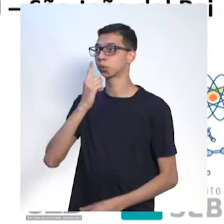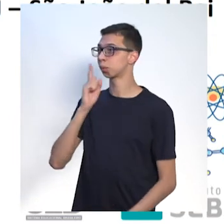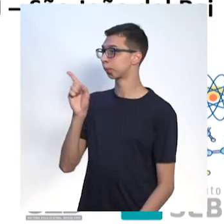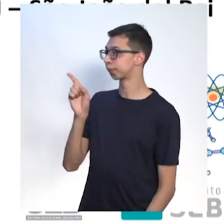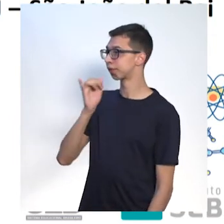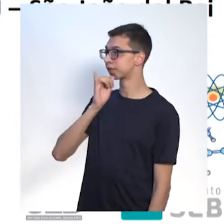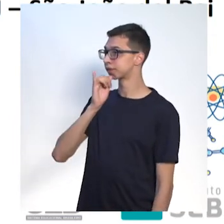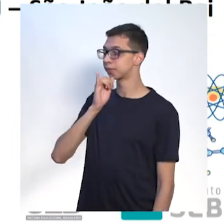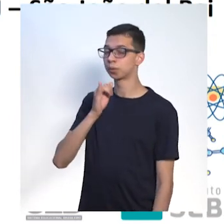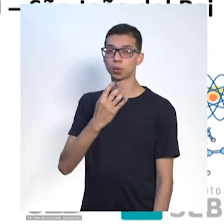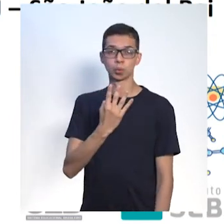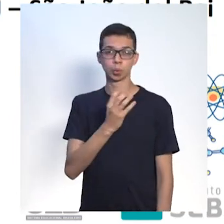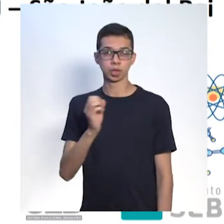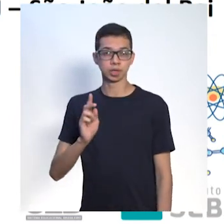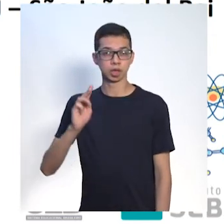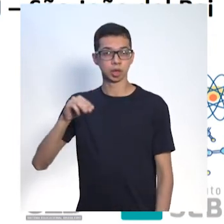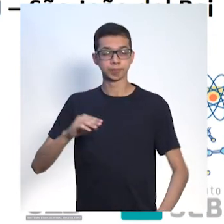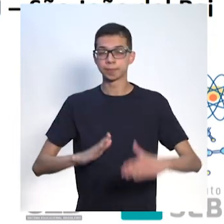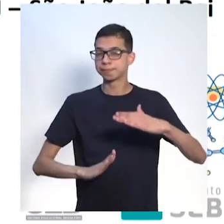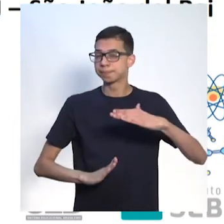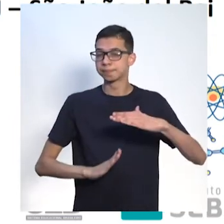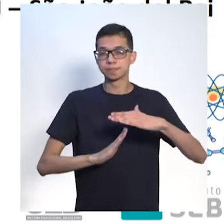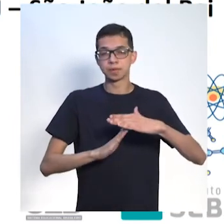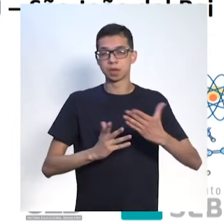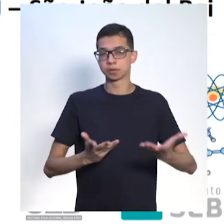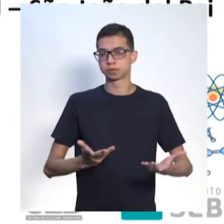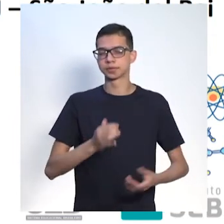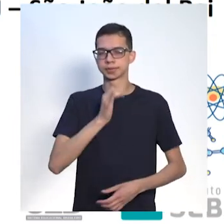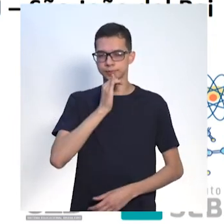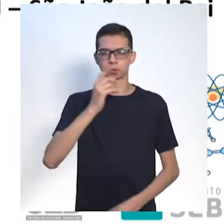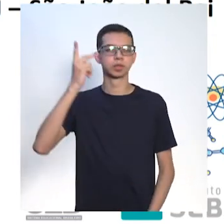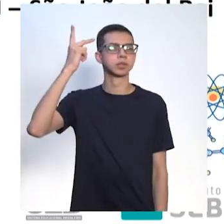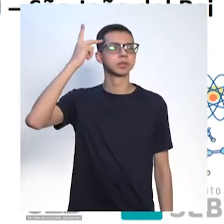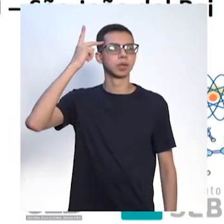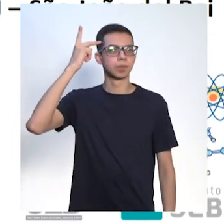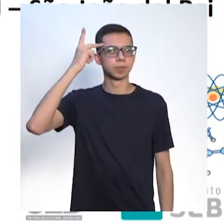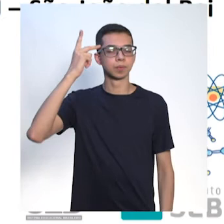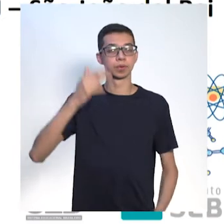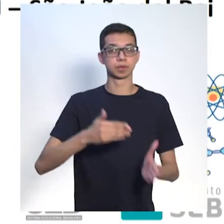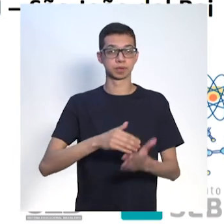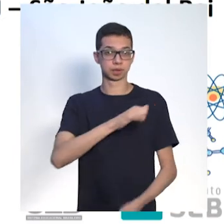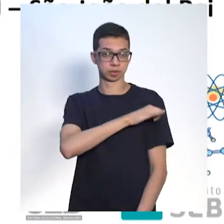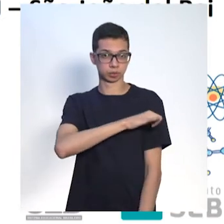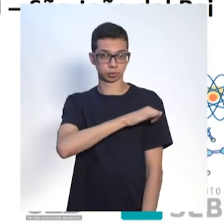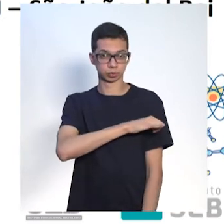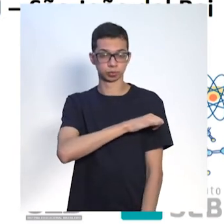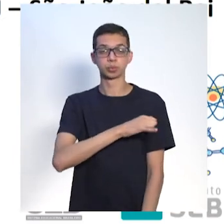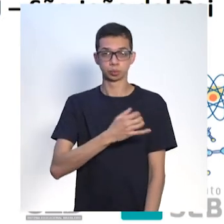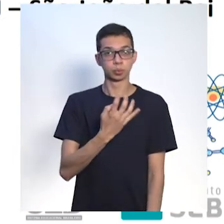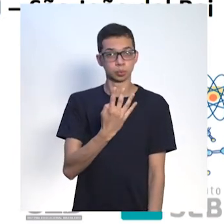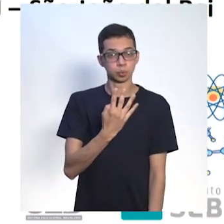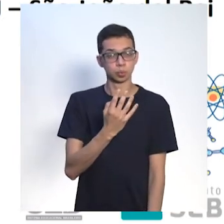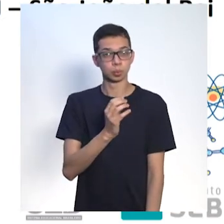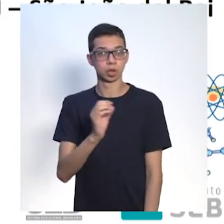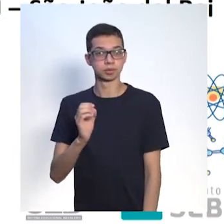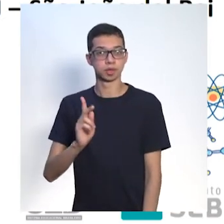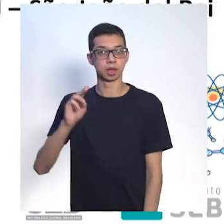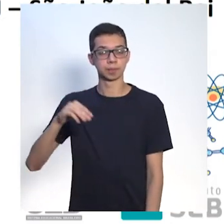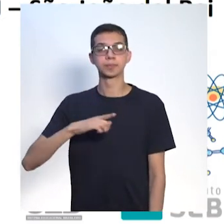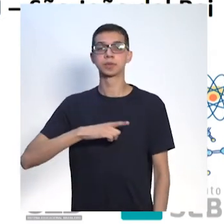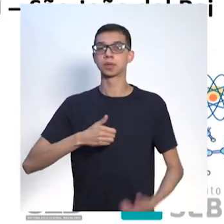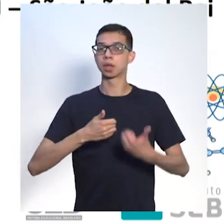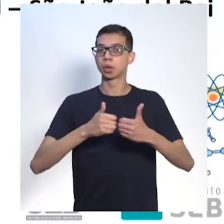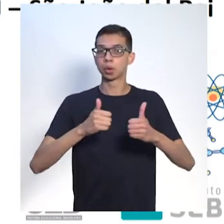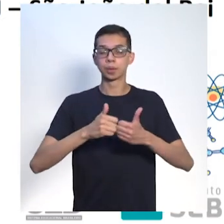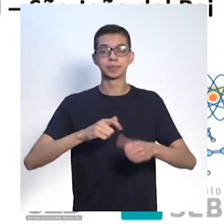de no máximo 400 quilômetros. Por exemplo, de São Paulo ao Rio de Janeiro são 400 quilômetros. Detalhe, tem ônibus direto o